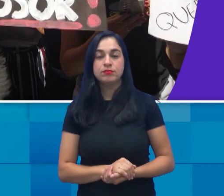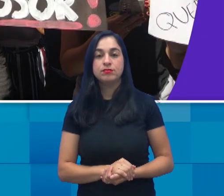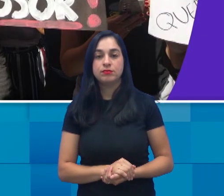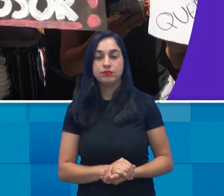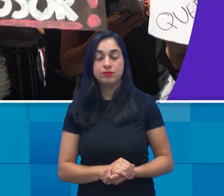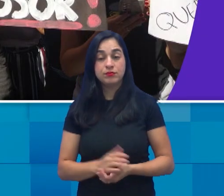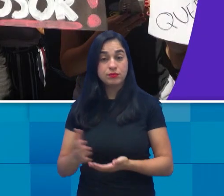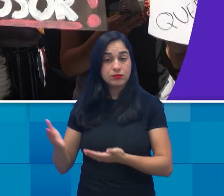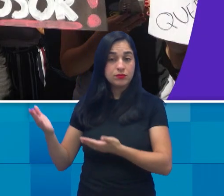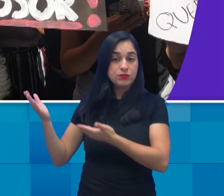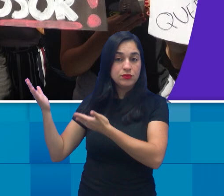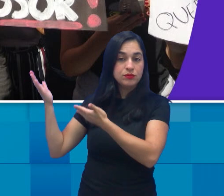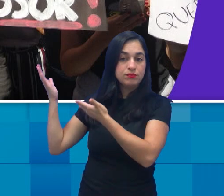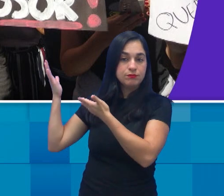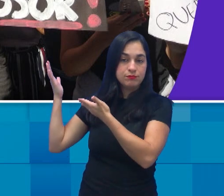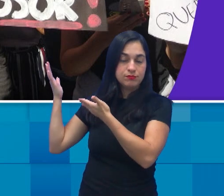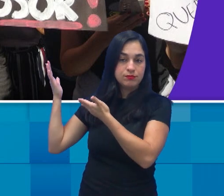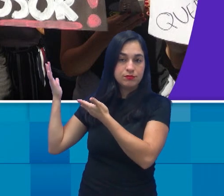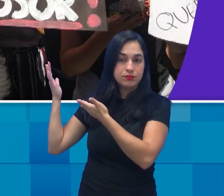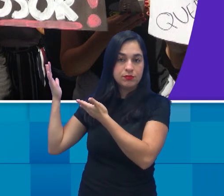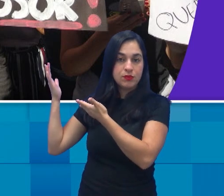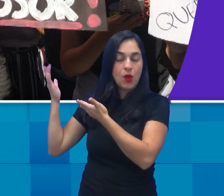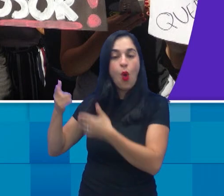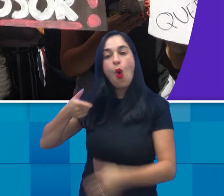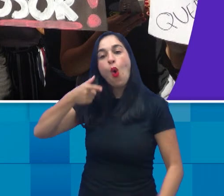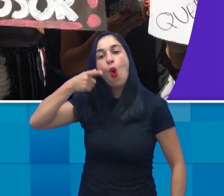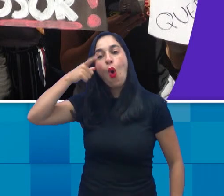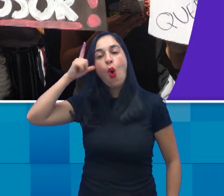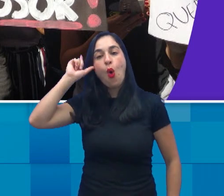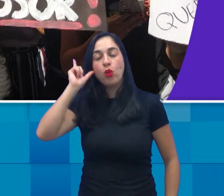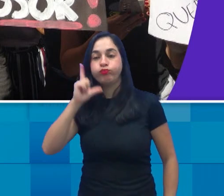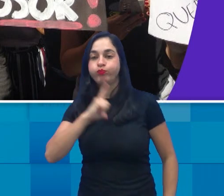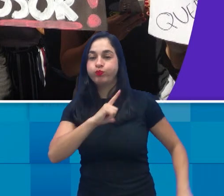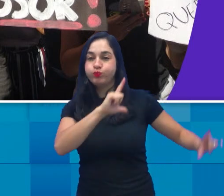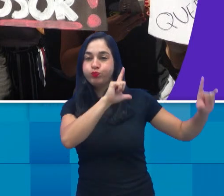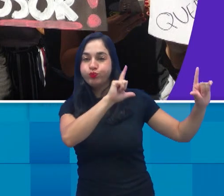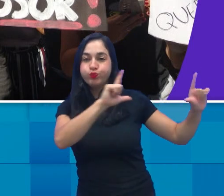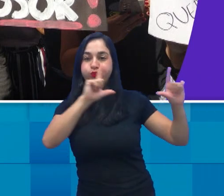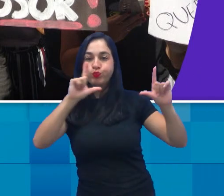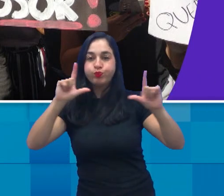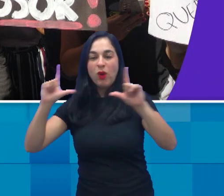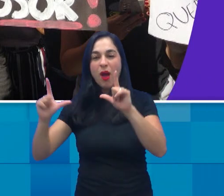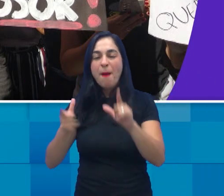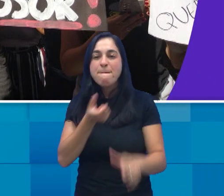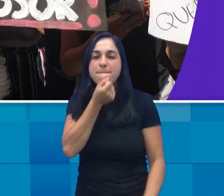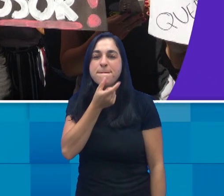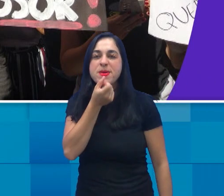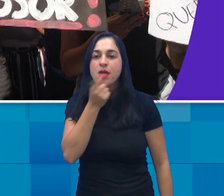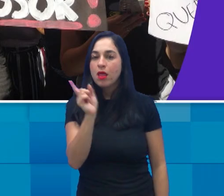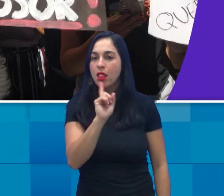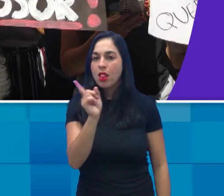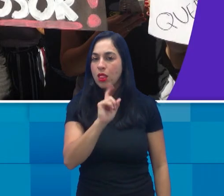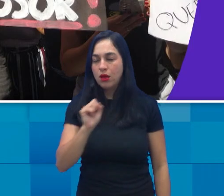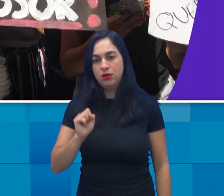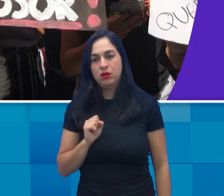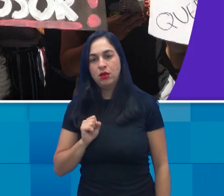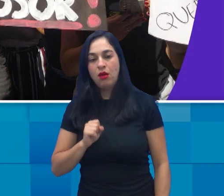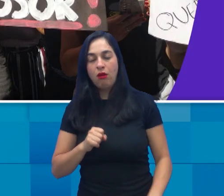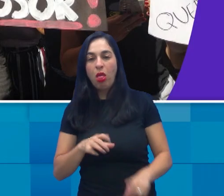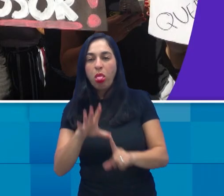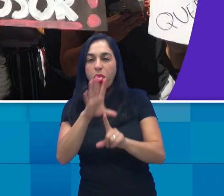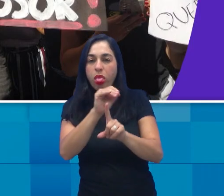Essas são as faixas de ontem, não é piada, é assédio. O problema nunca foi